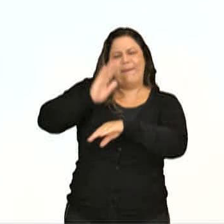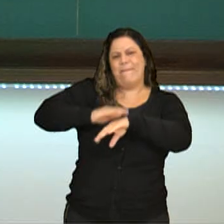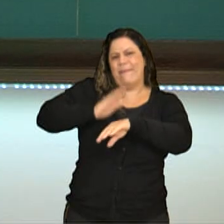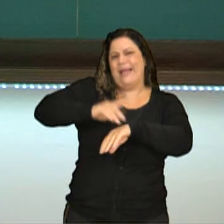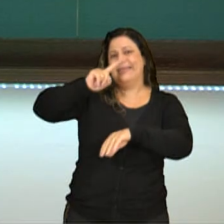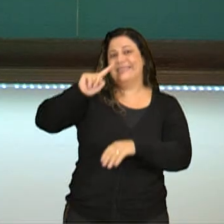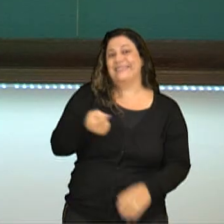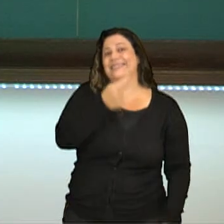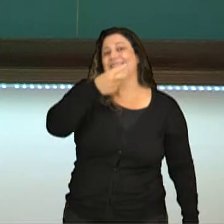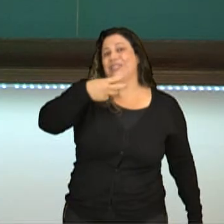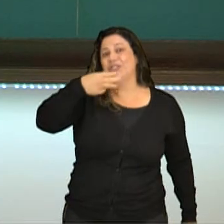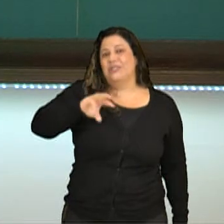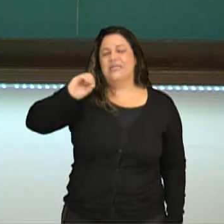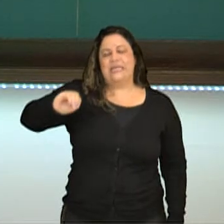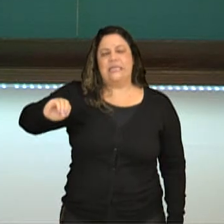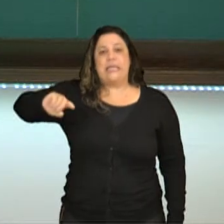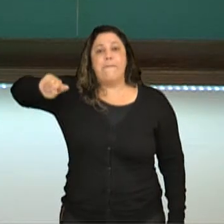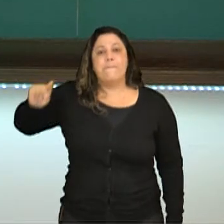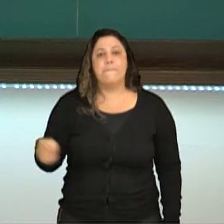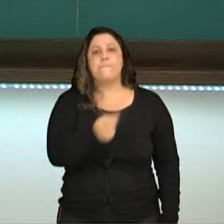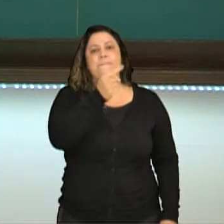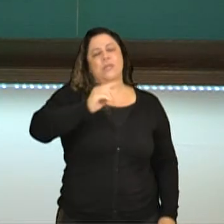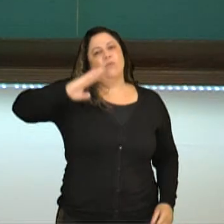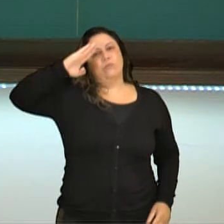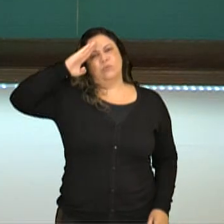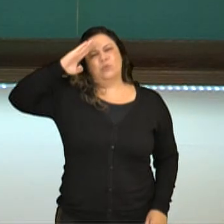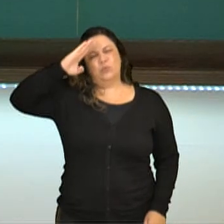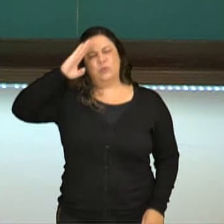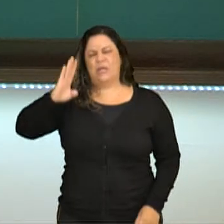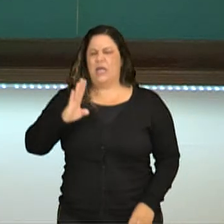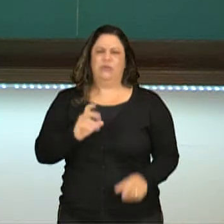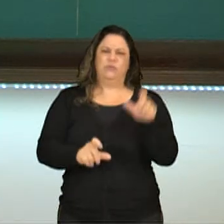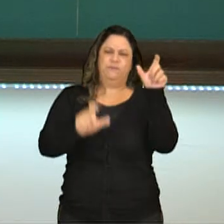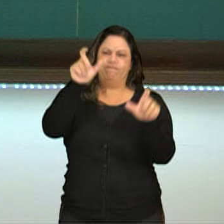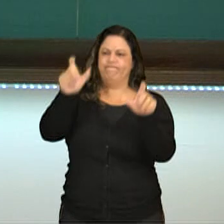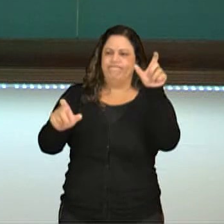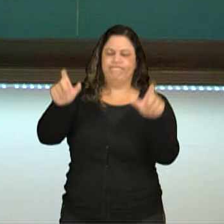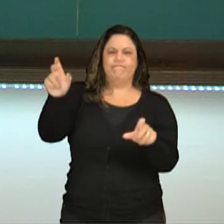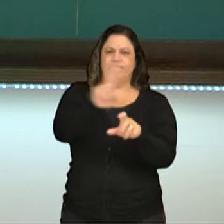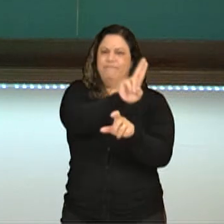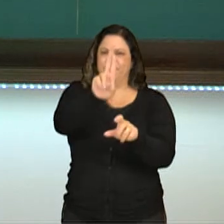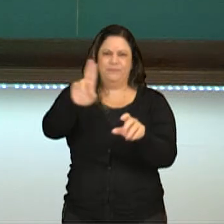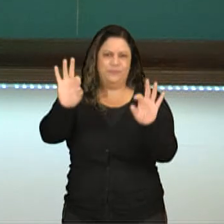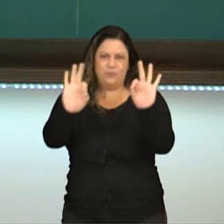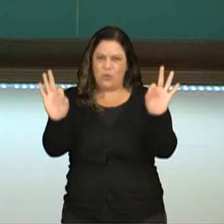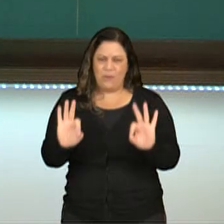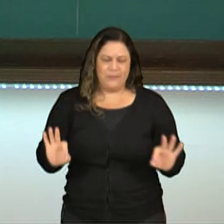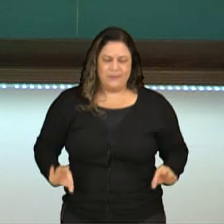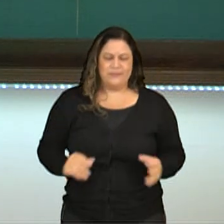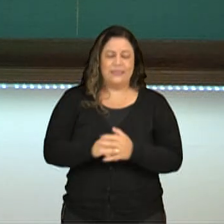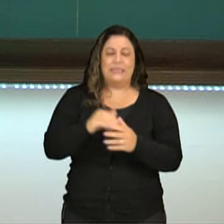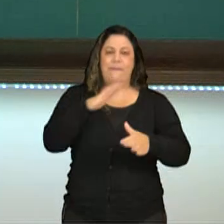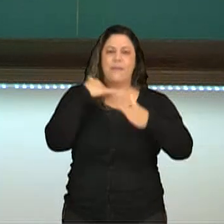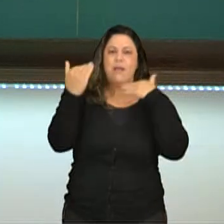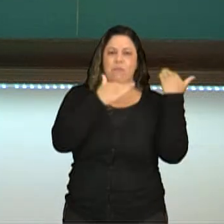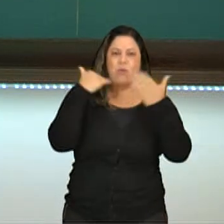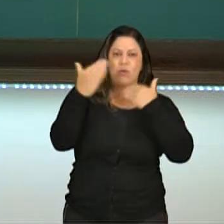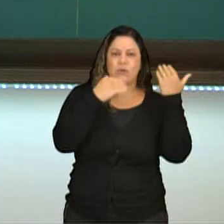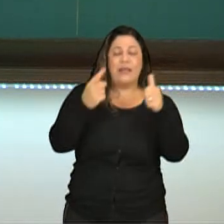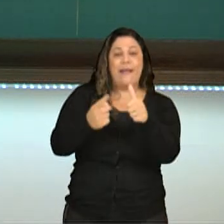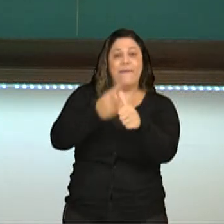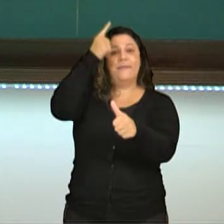130 mil soldados desconhecidos mortos na Primeira Guerra Mundial.